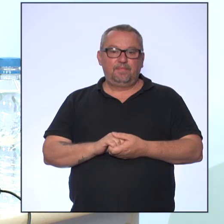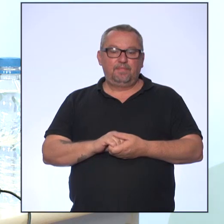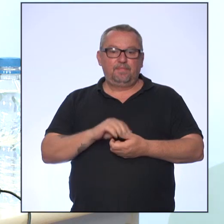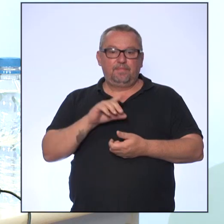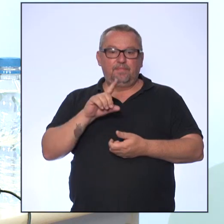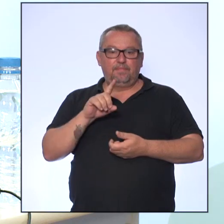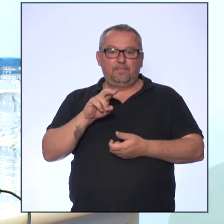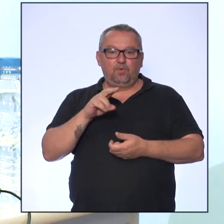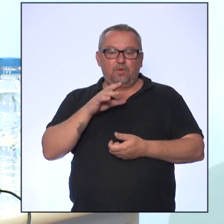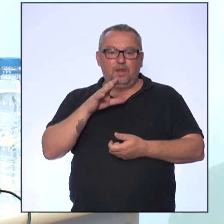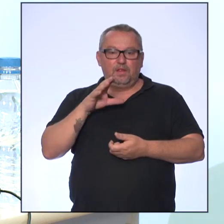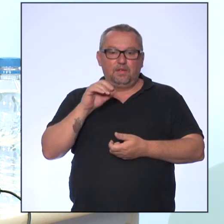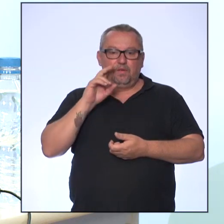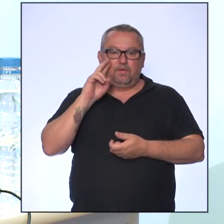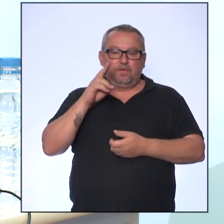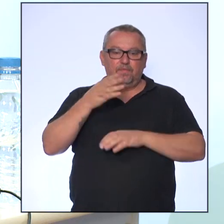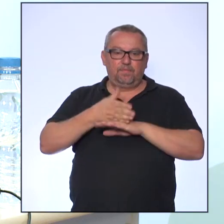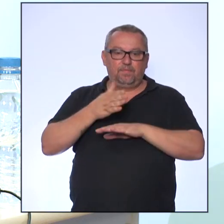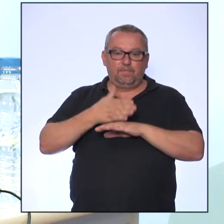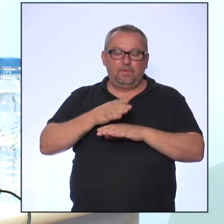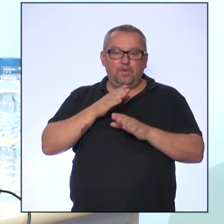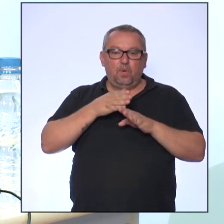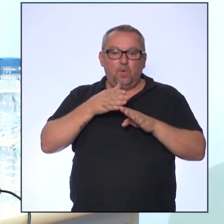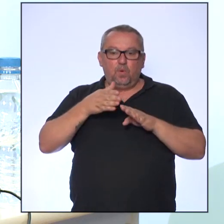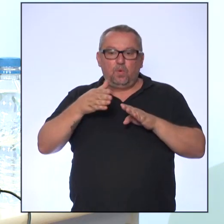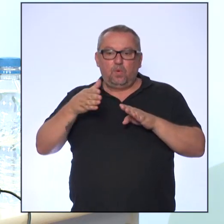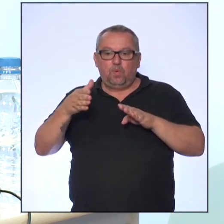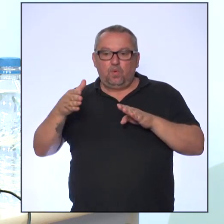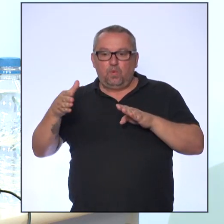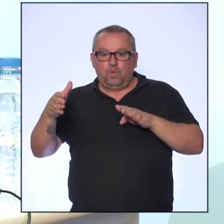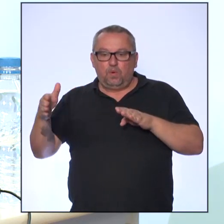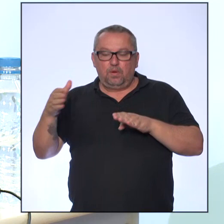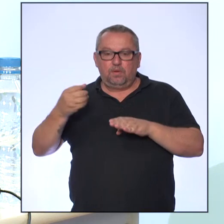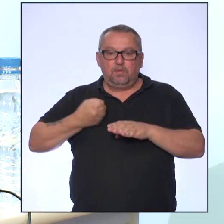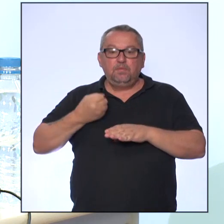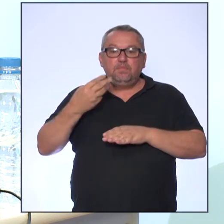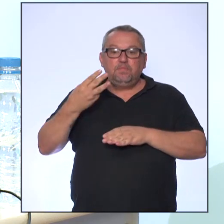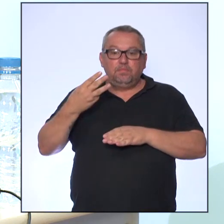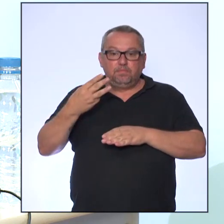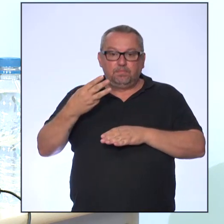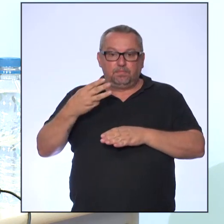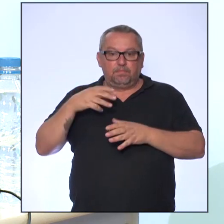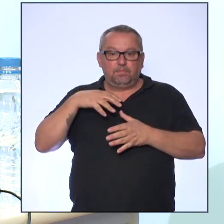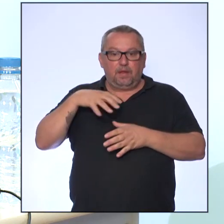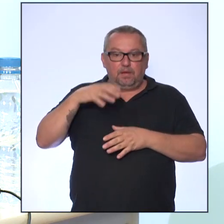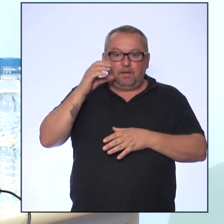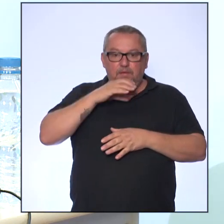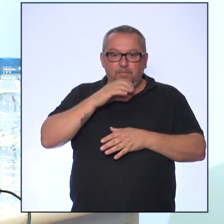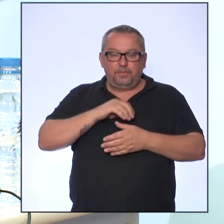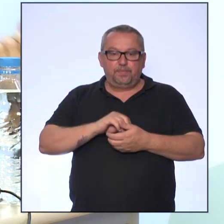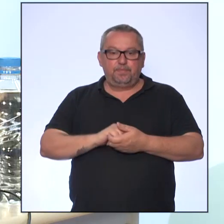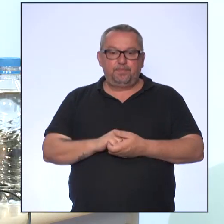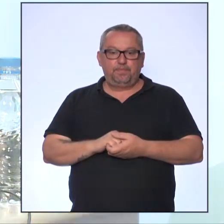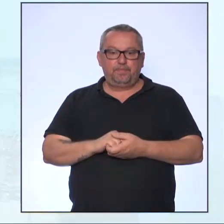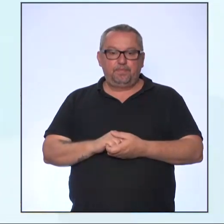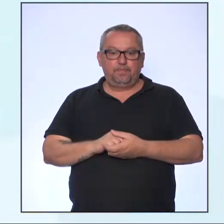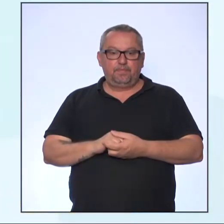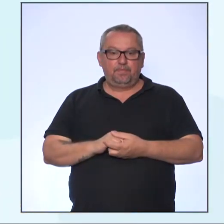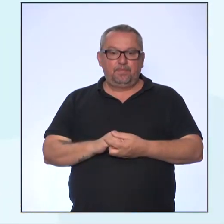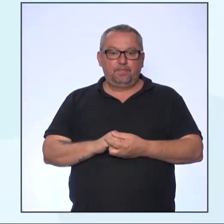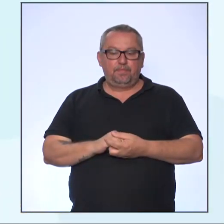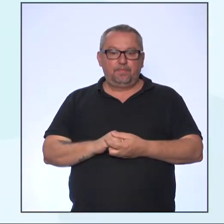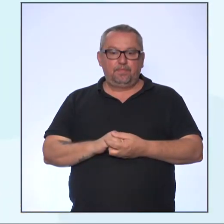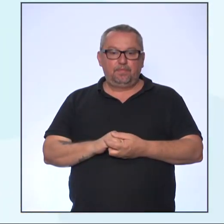Duração, pessoal. Agora a gente vai ouvir um exemplo de duração. O exemplo 3, ele é animado e rápido.